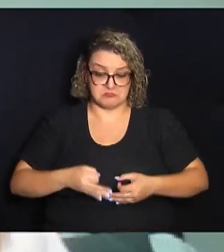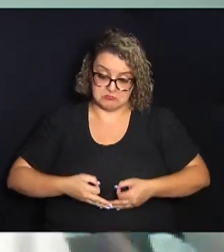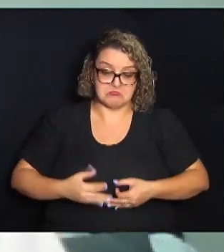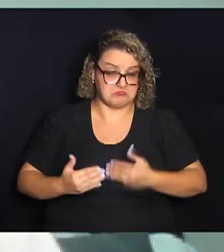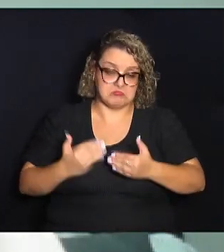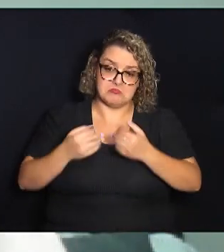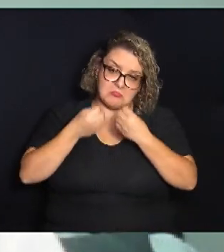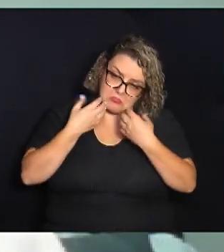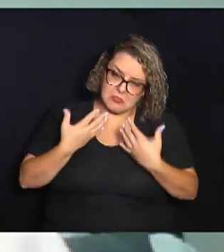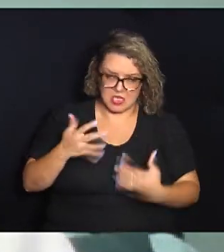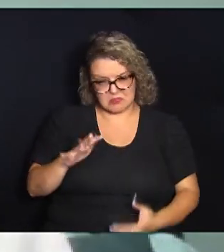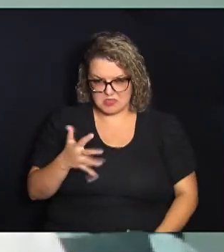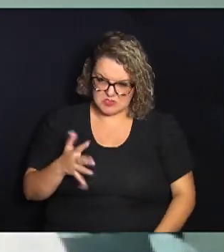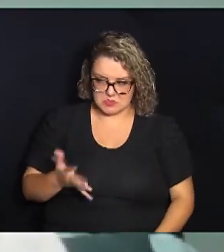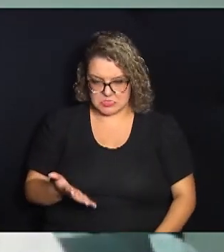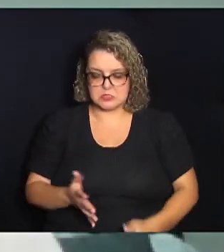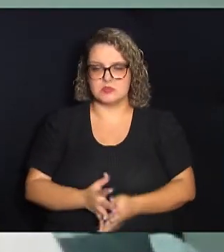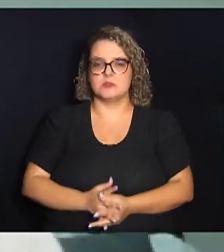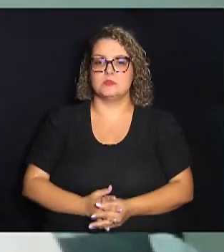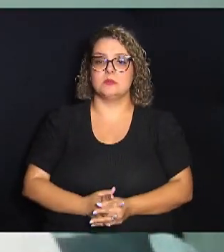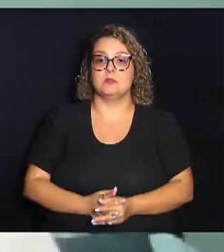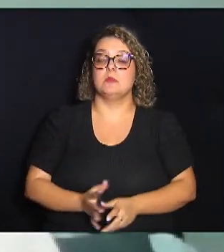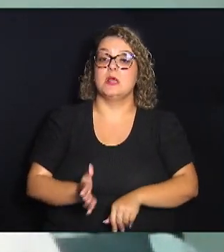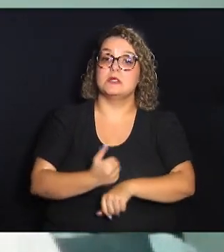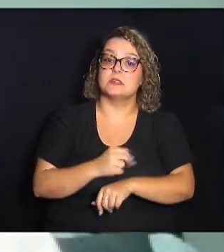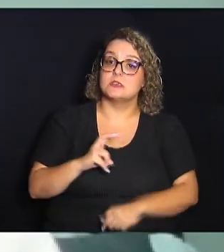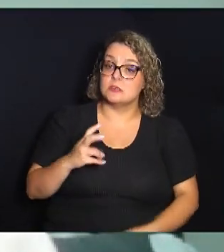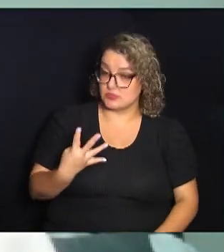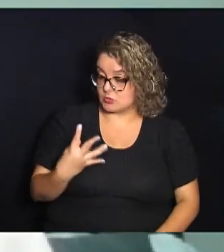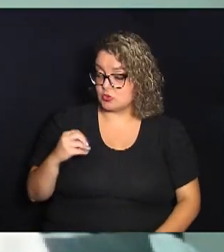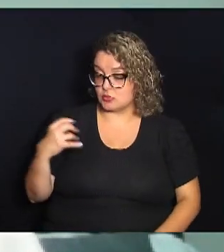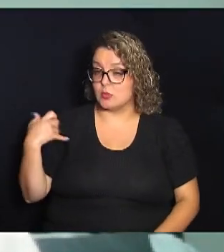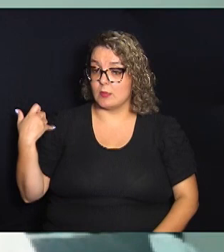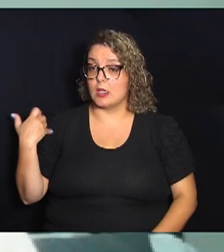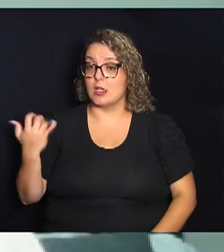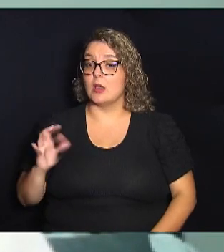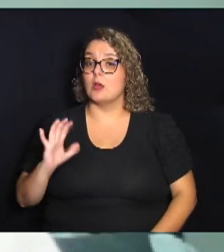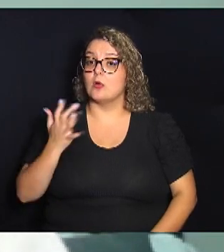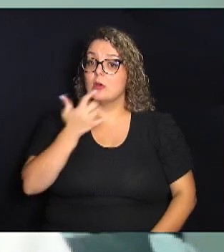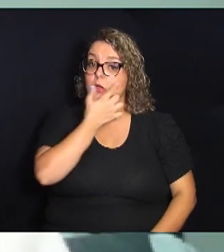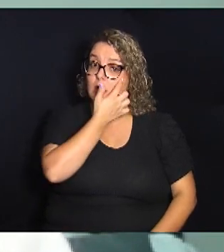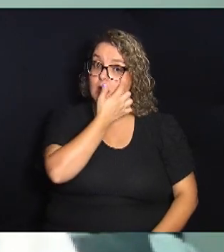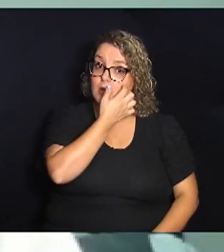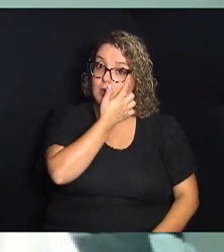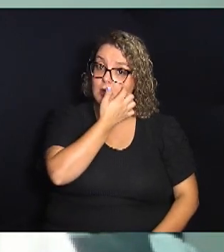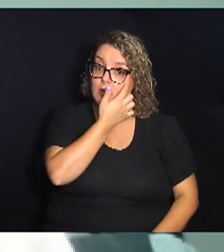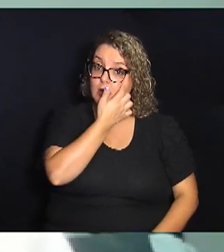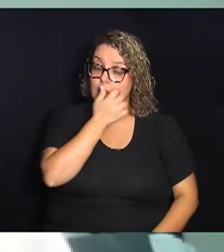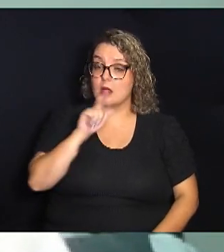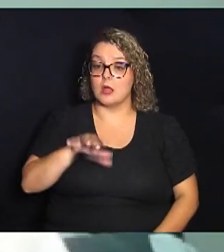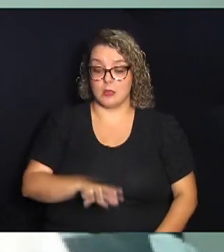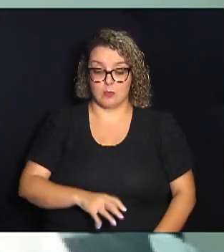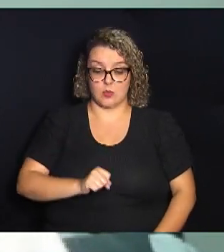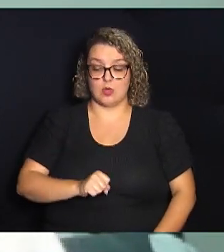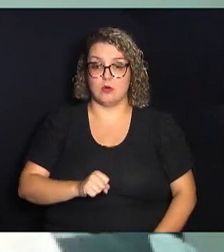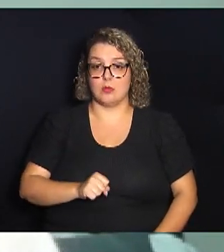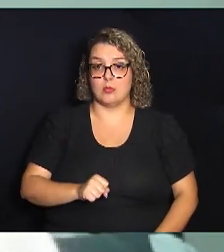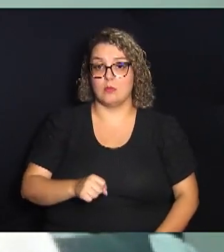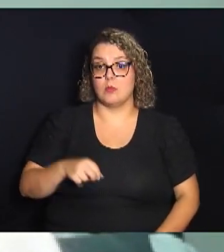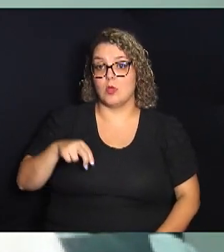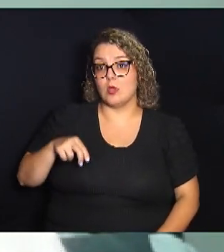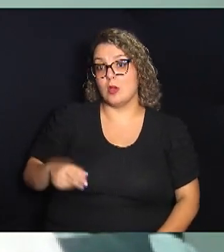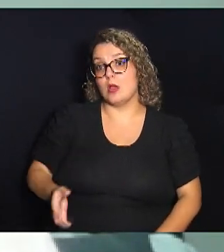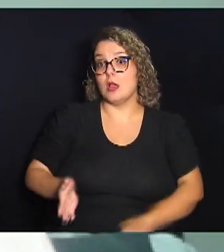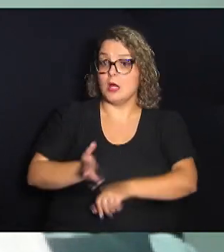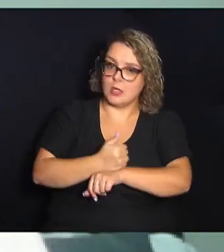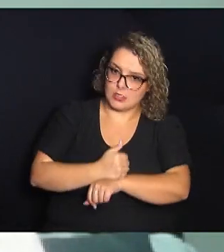Bem, não, mais ou menos. Mas antes dos 40, quando acontece, é considerado menopausa precoce ou falência ovariana